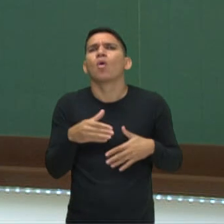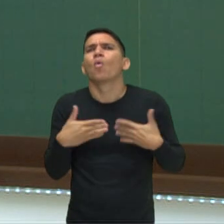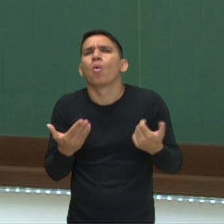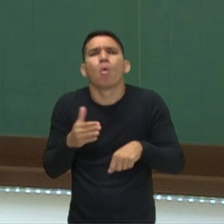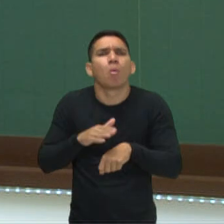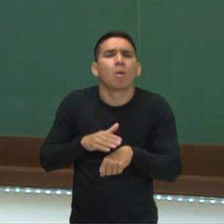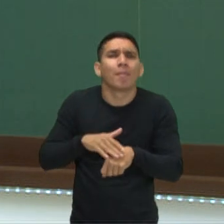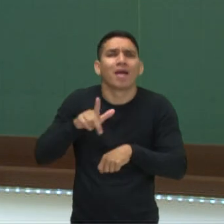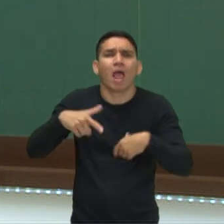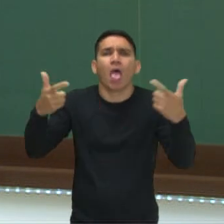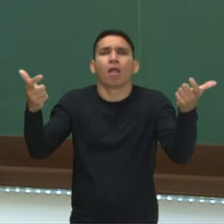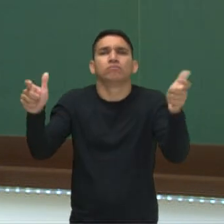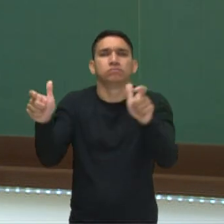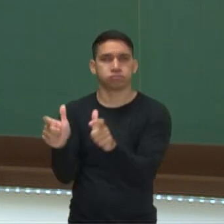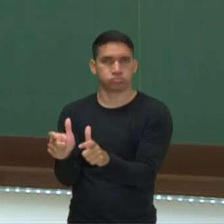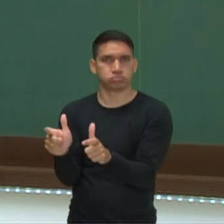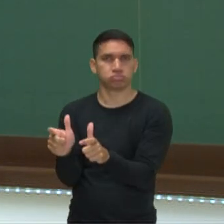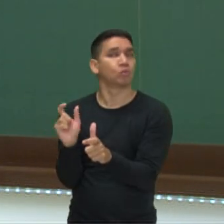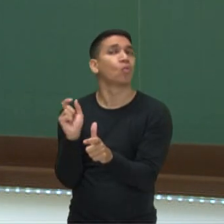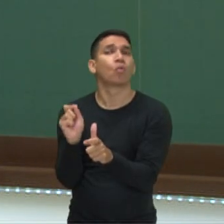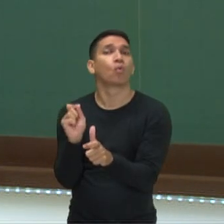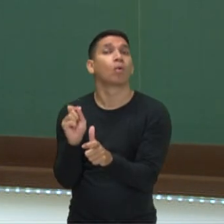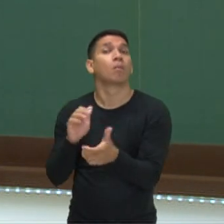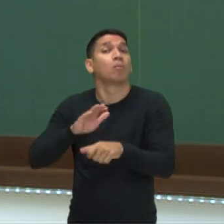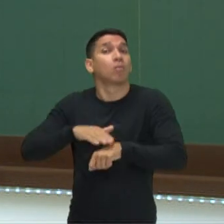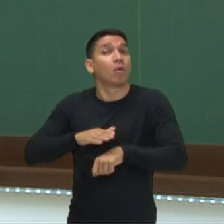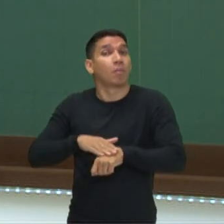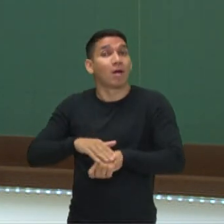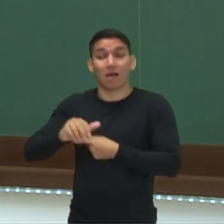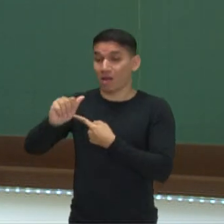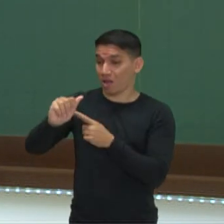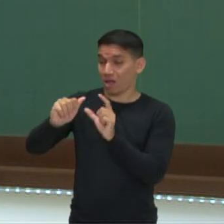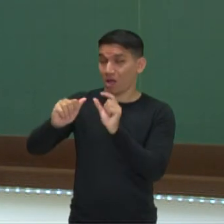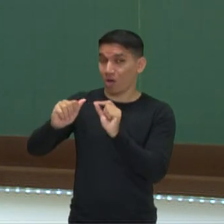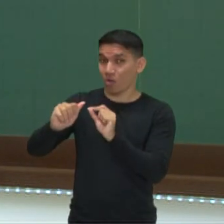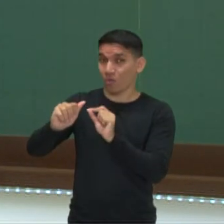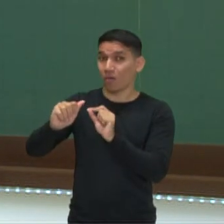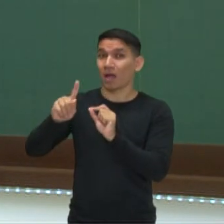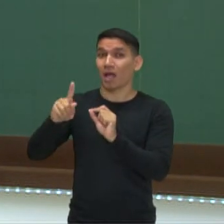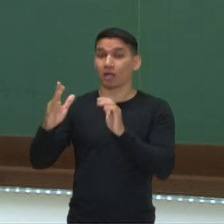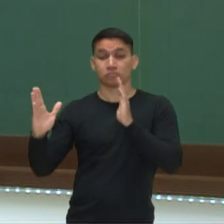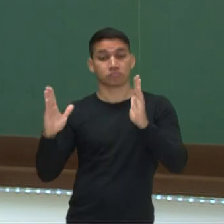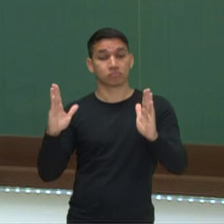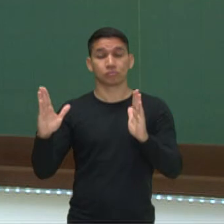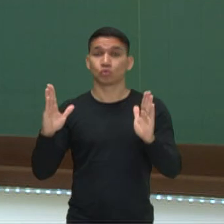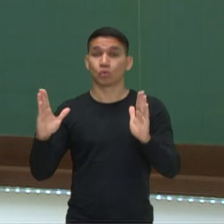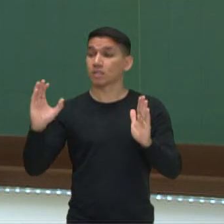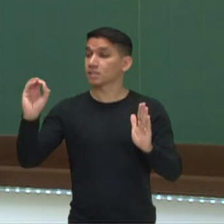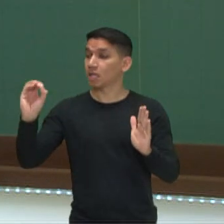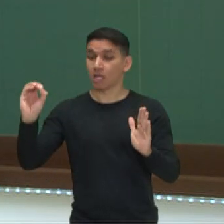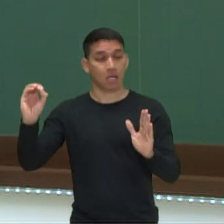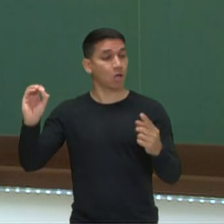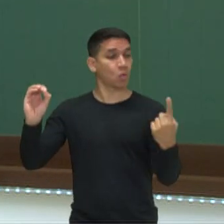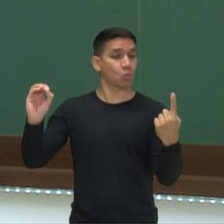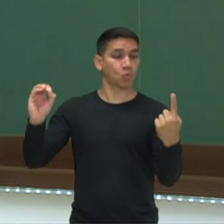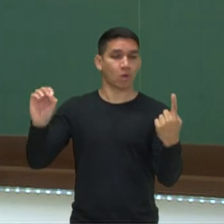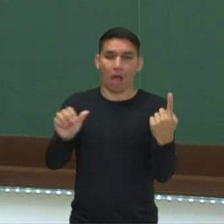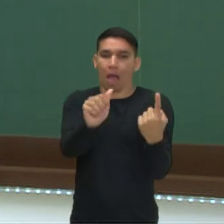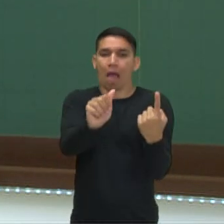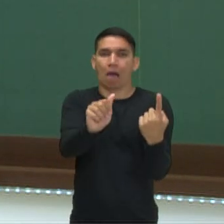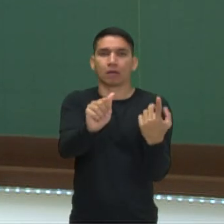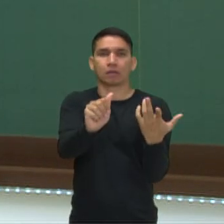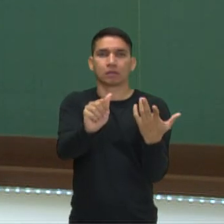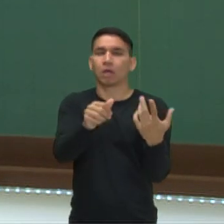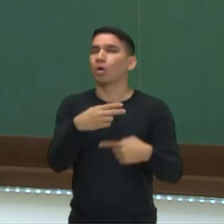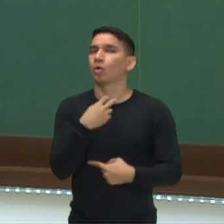Quando que será decrescente? Quando o meu A está no intervalo de 0 até 1. Não